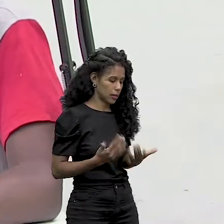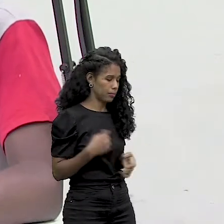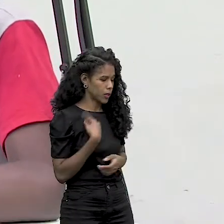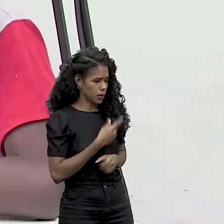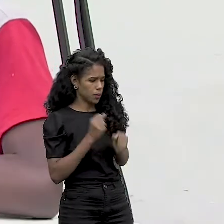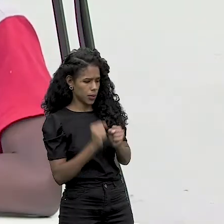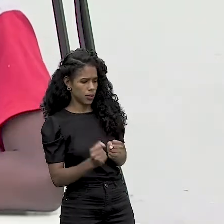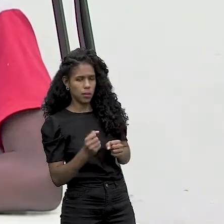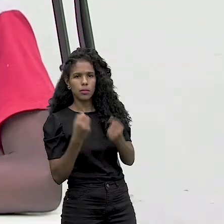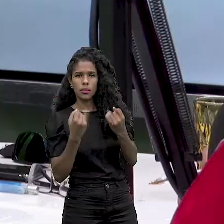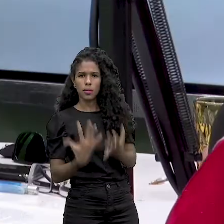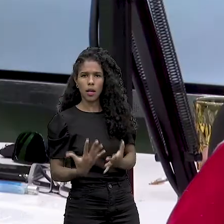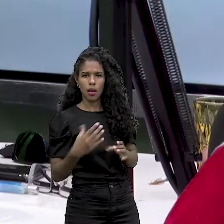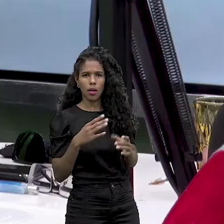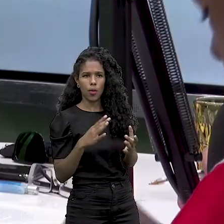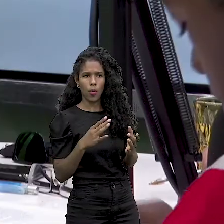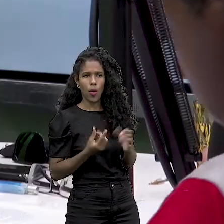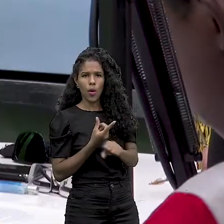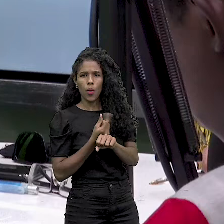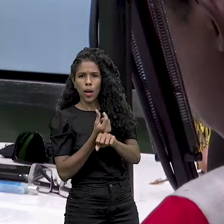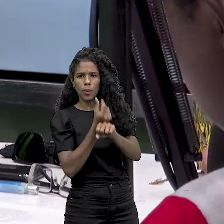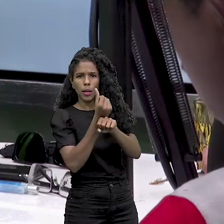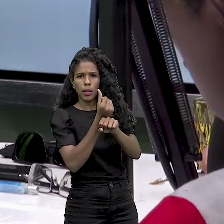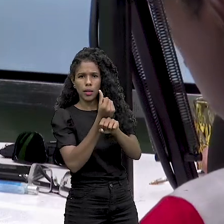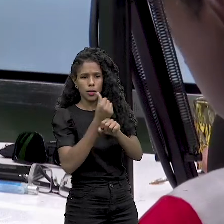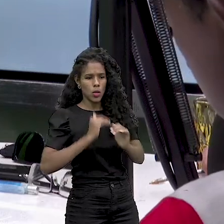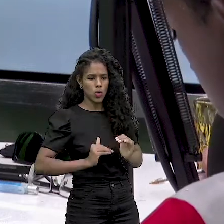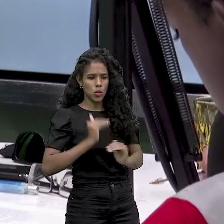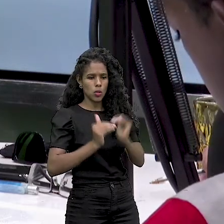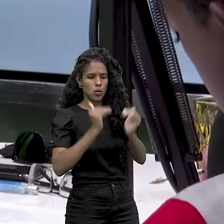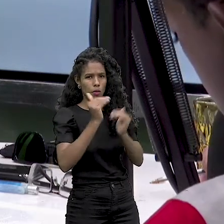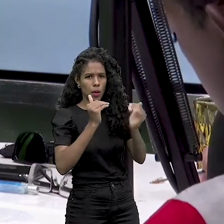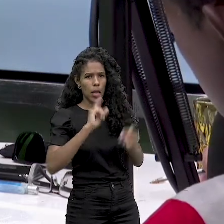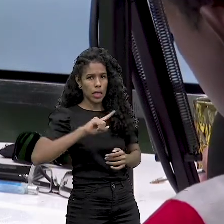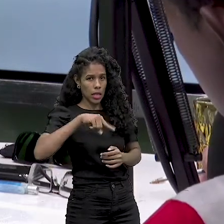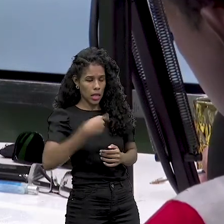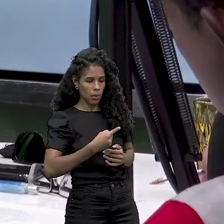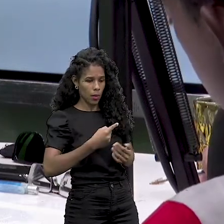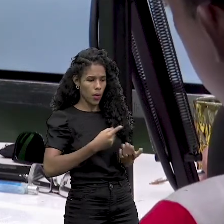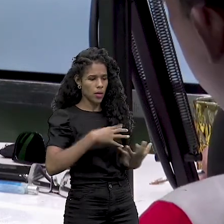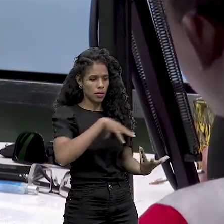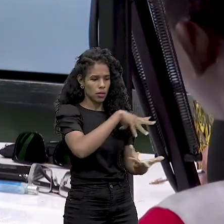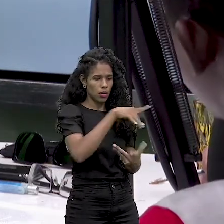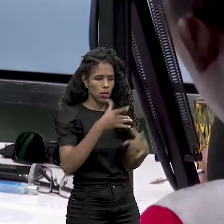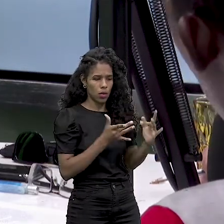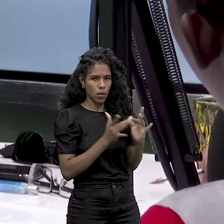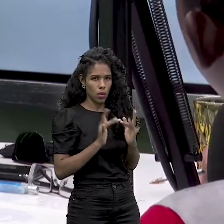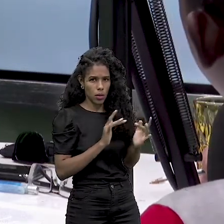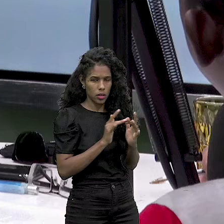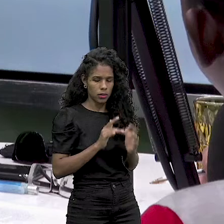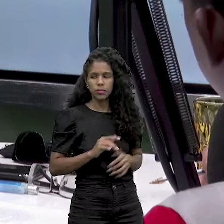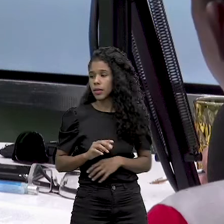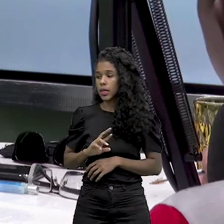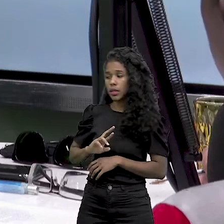da globalização? Não, o capitalismo ele é anterior, né? Ele é anterior. O capitalismo, ele na verdade é